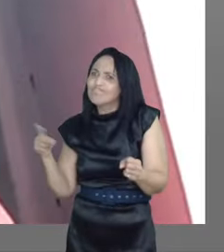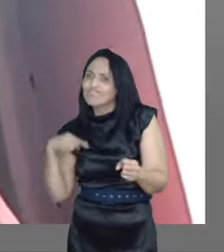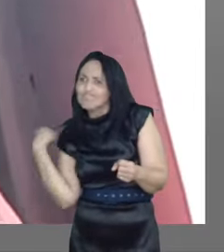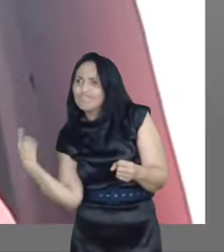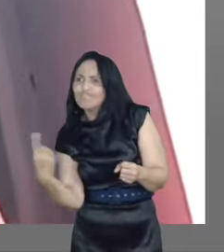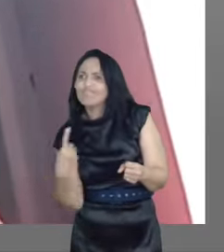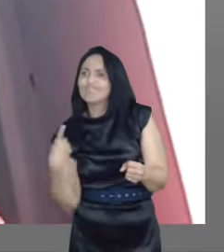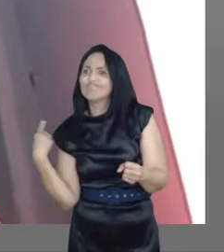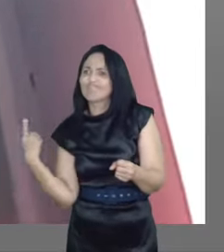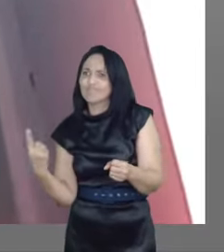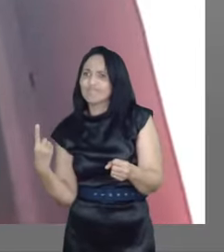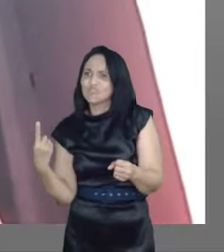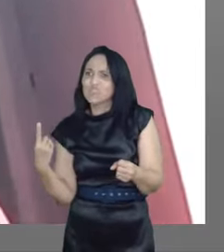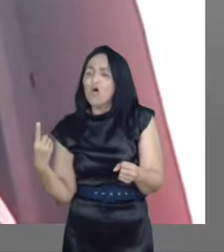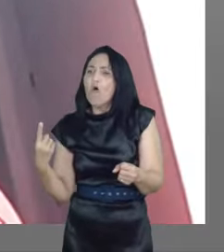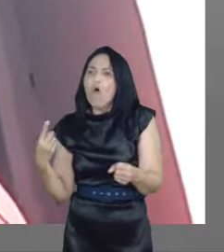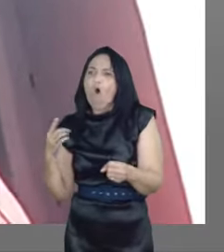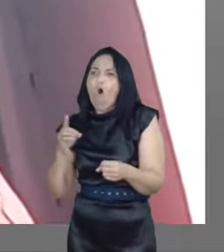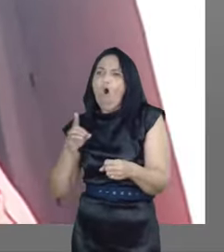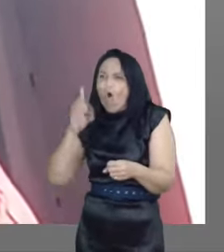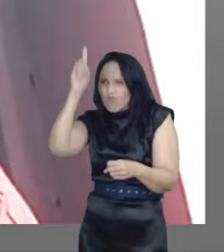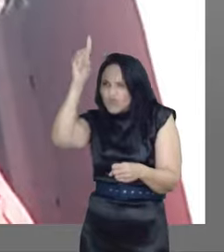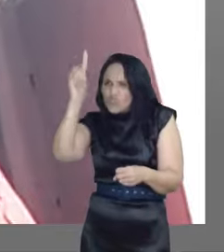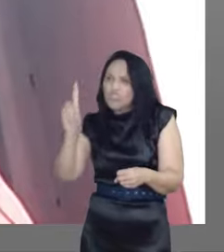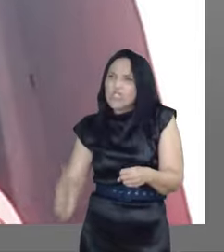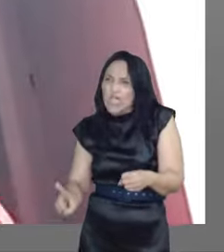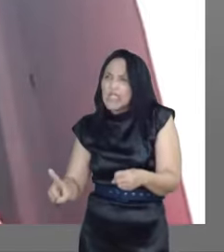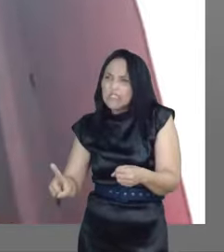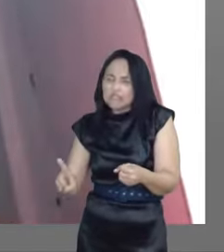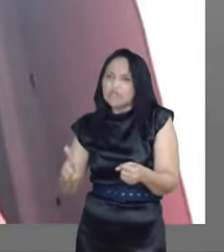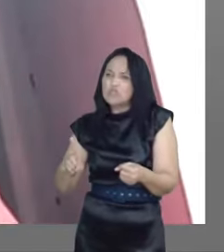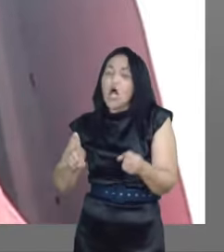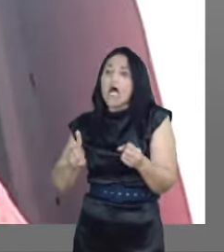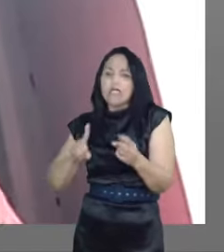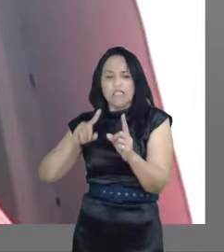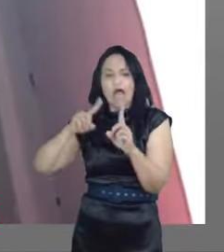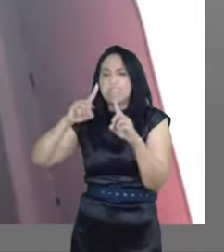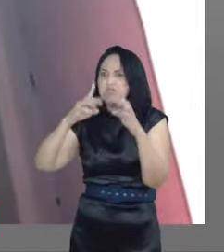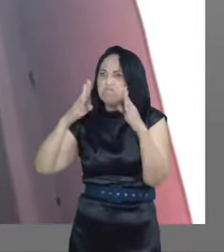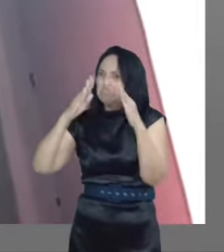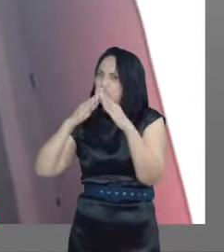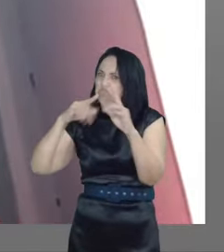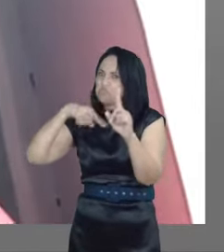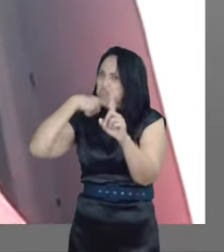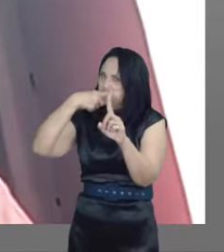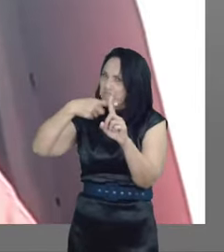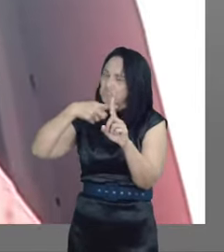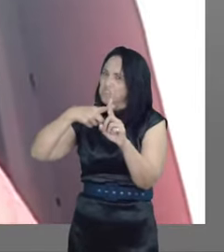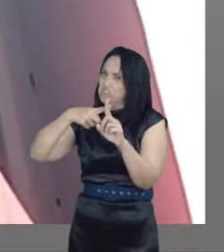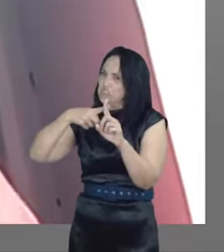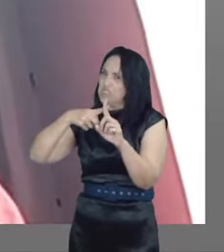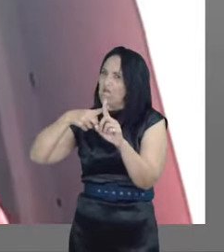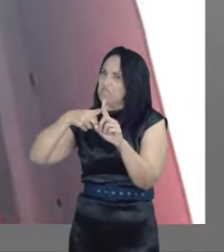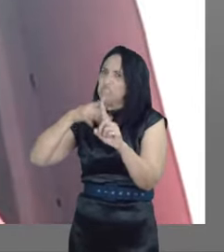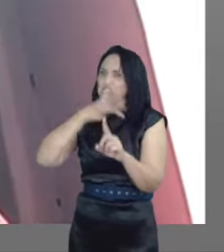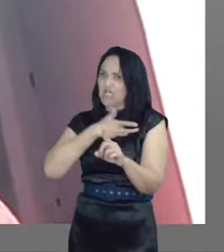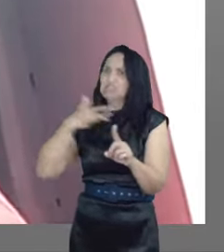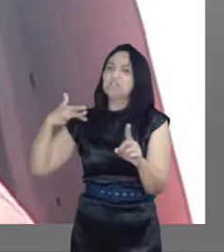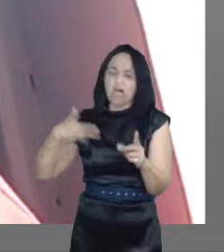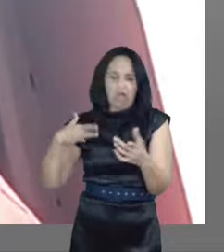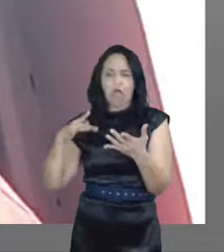Aquele direito do asfalto, aquele direito do posto de saúde, aquele olhar mais perto da creche,